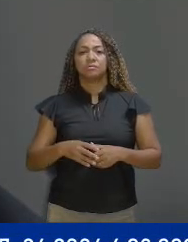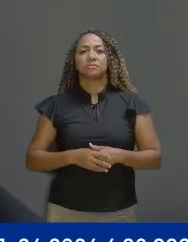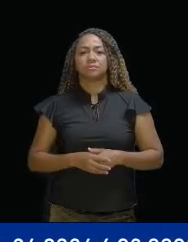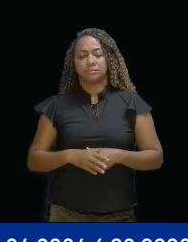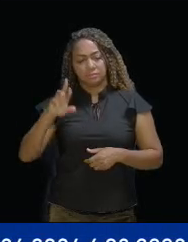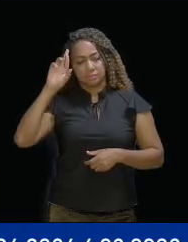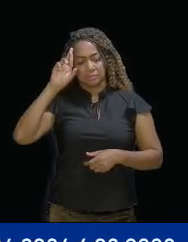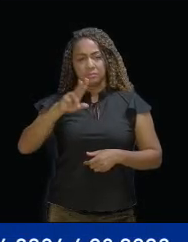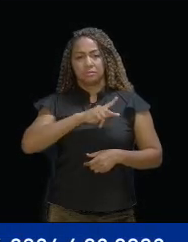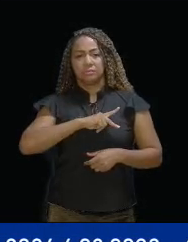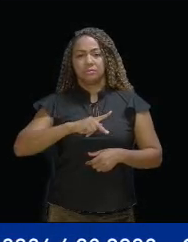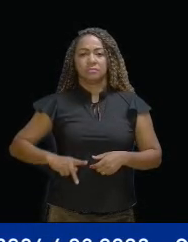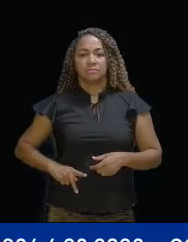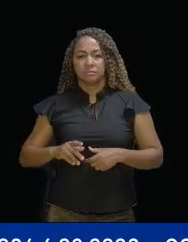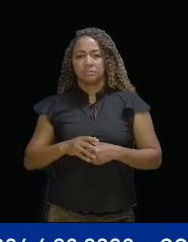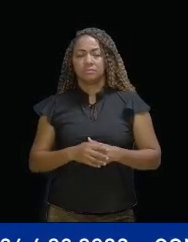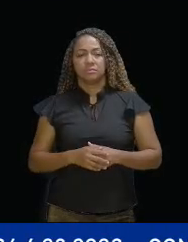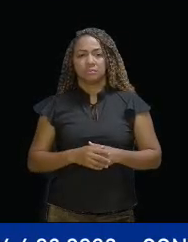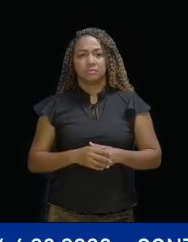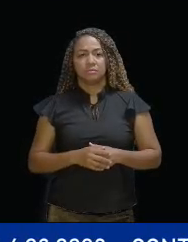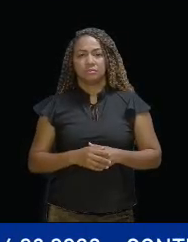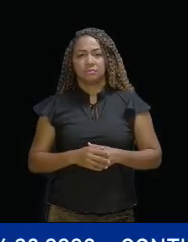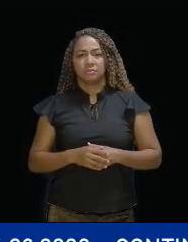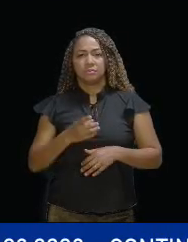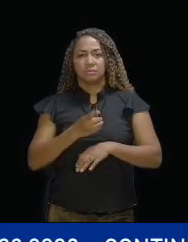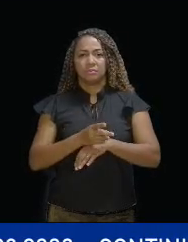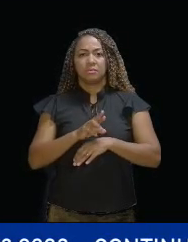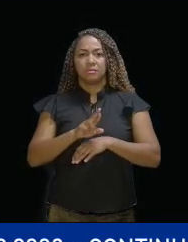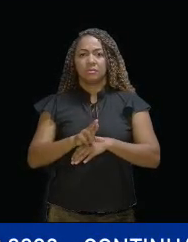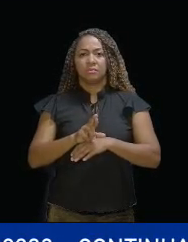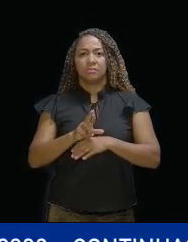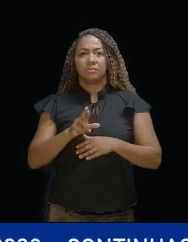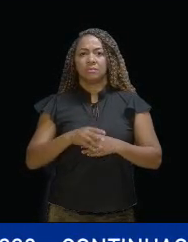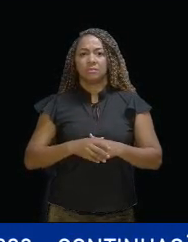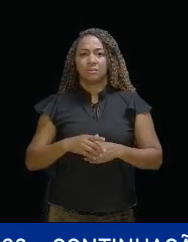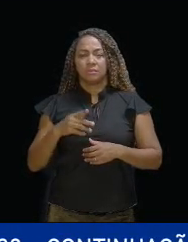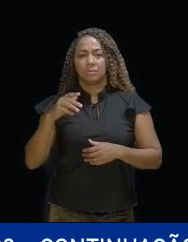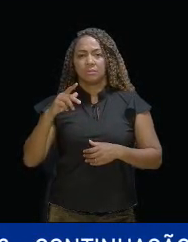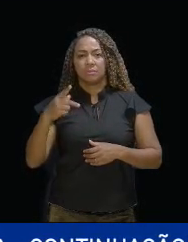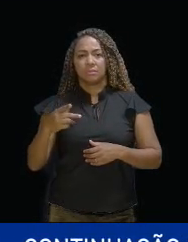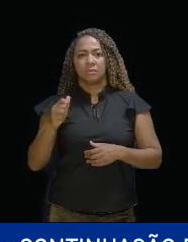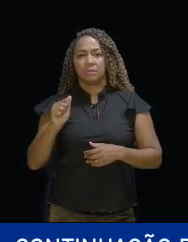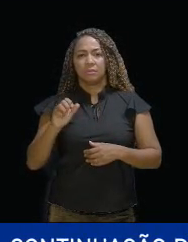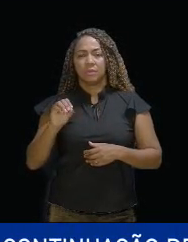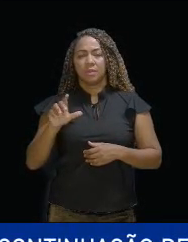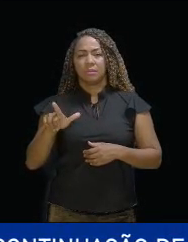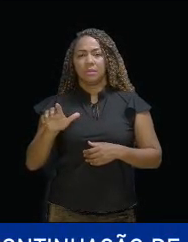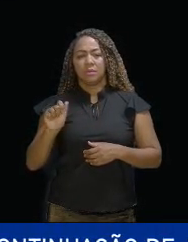Senhor presidente, não seria a doutora Na tela, Paola? juiz Ela já Agostinho votou? Silvério.